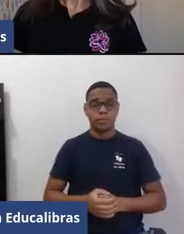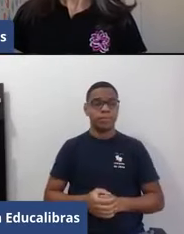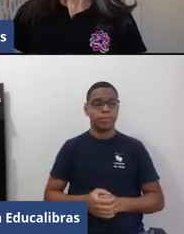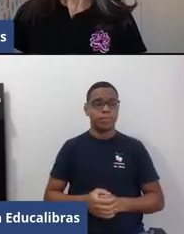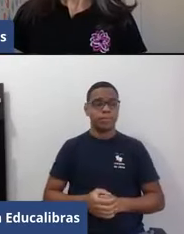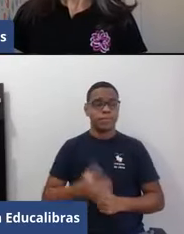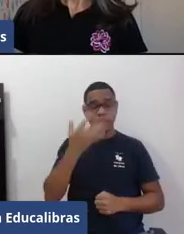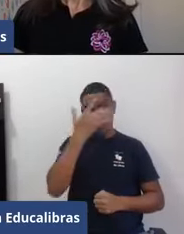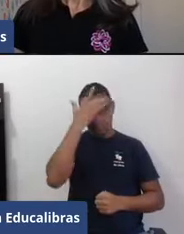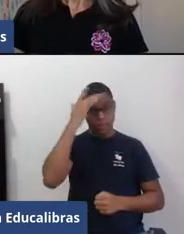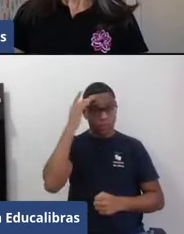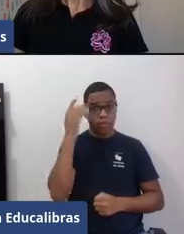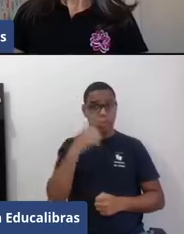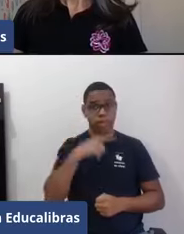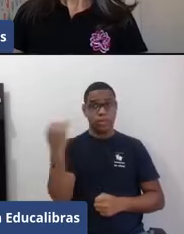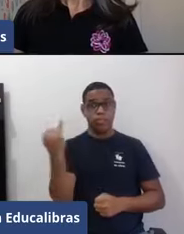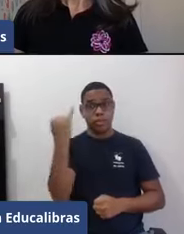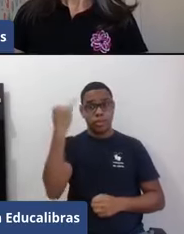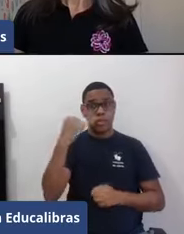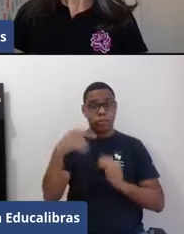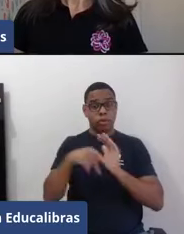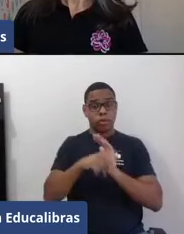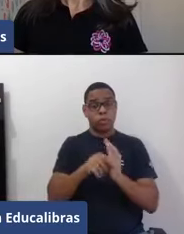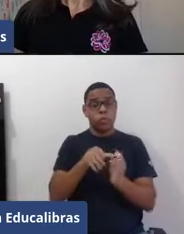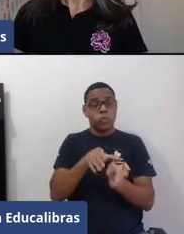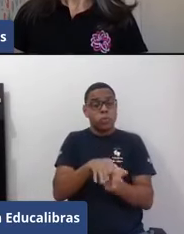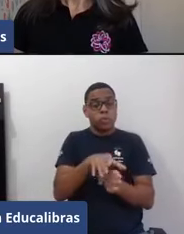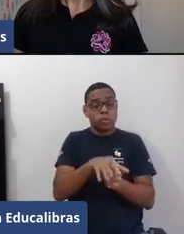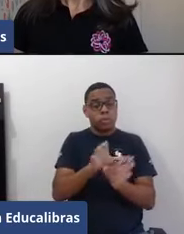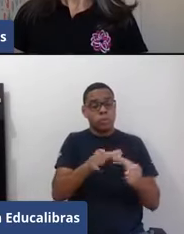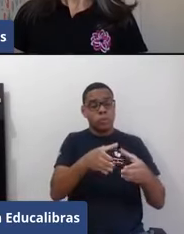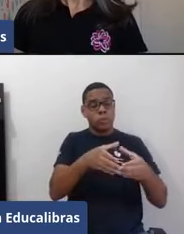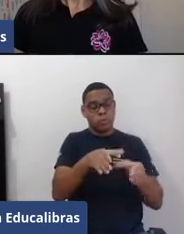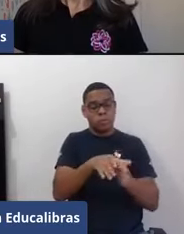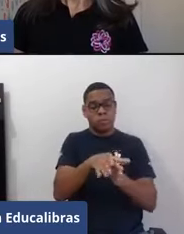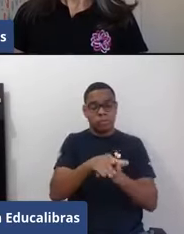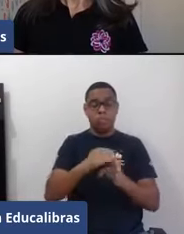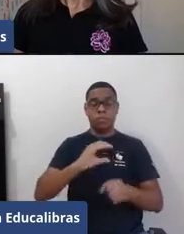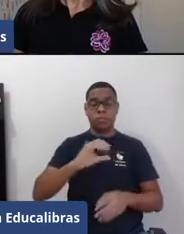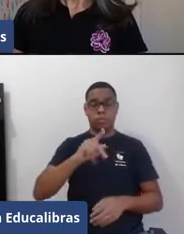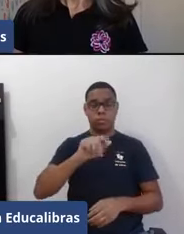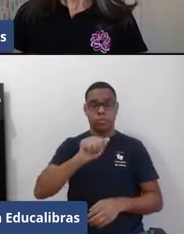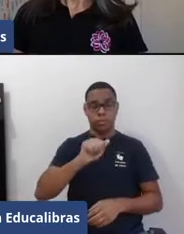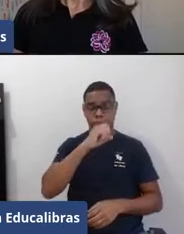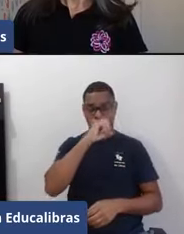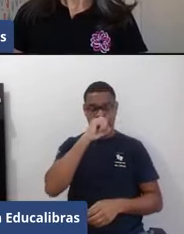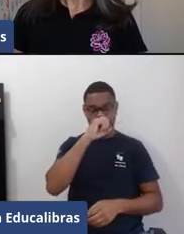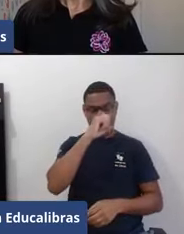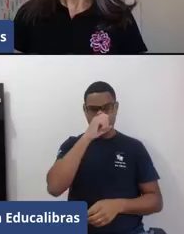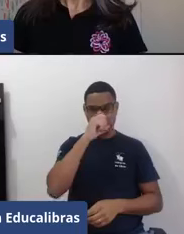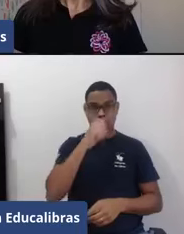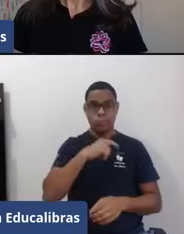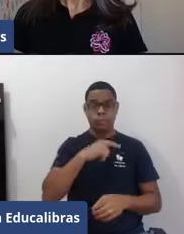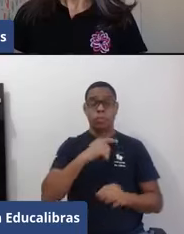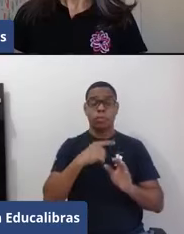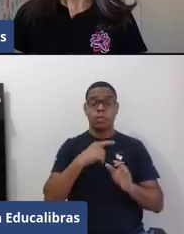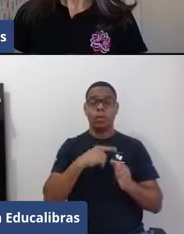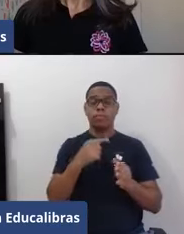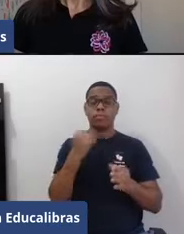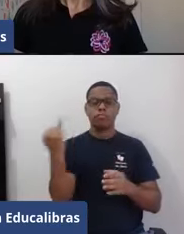foram importantes para o Conselho, para a CPA, que são 3 momentos